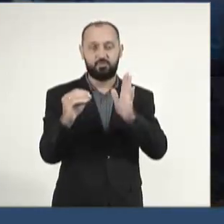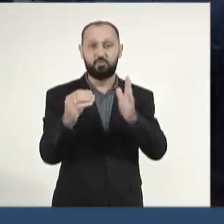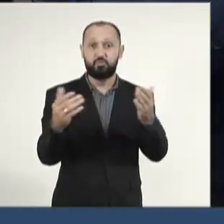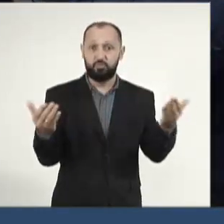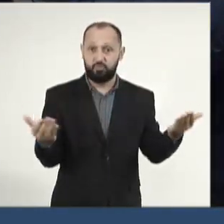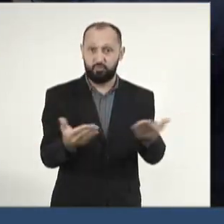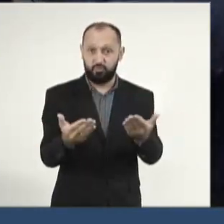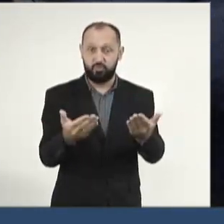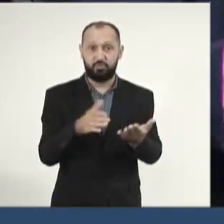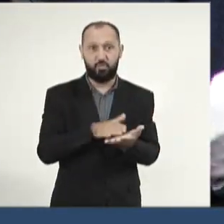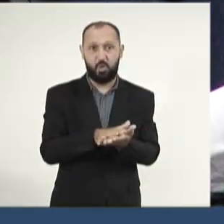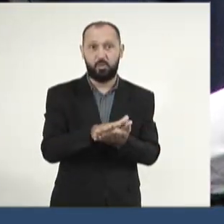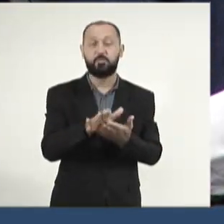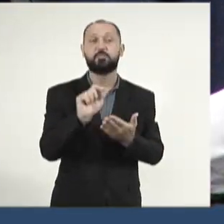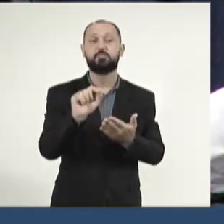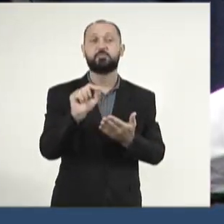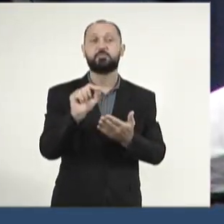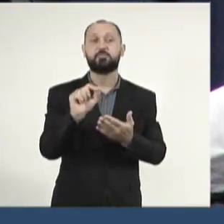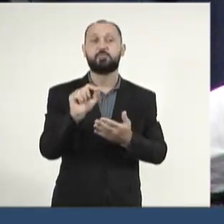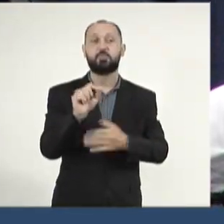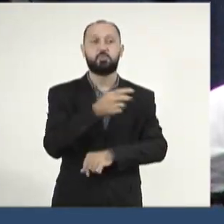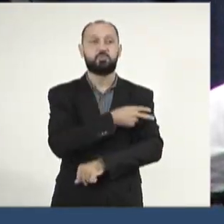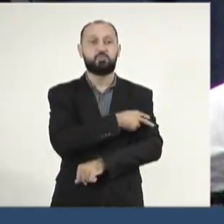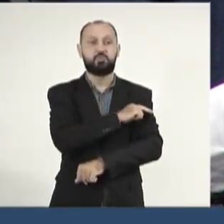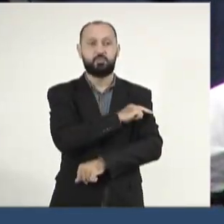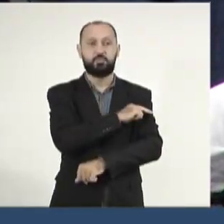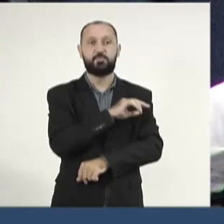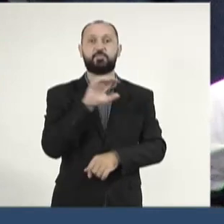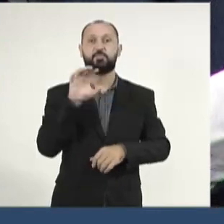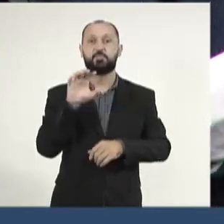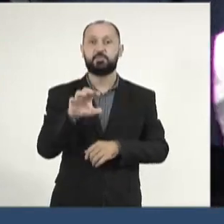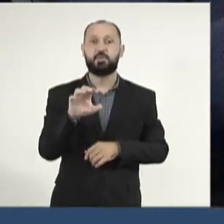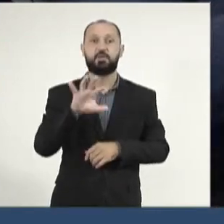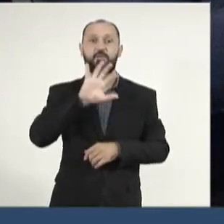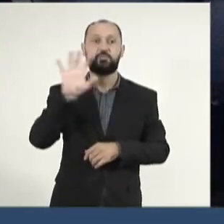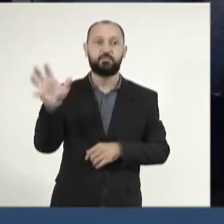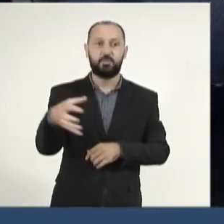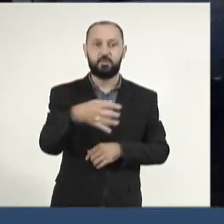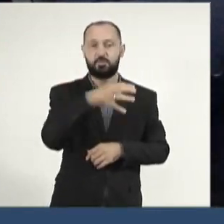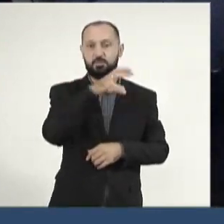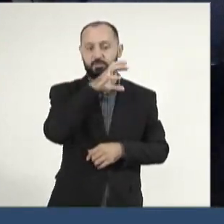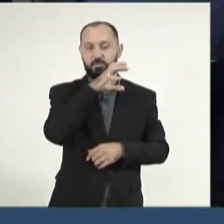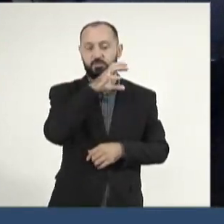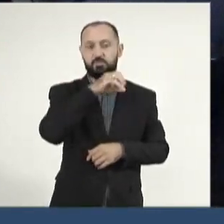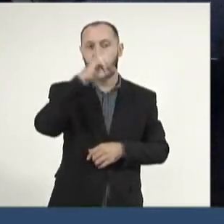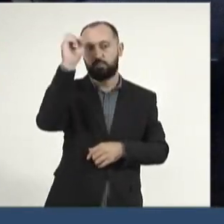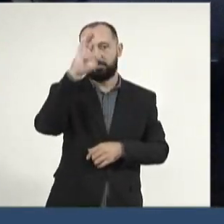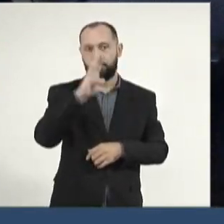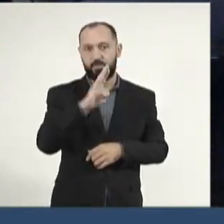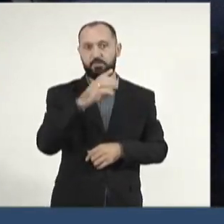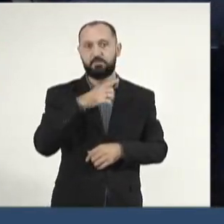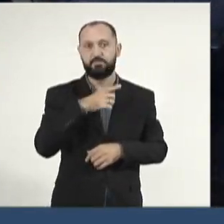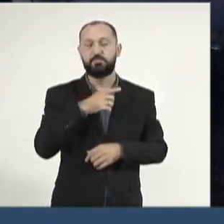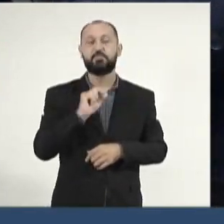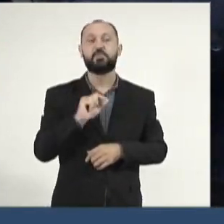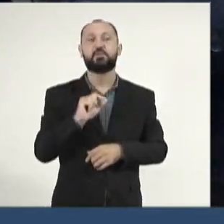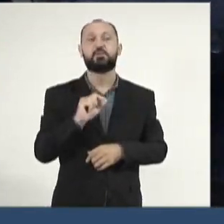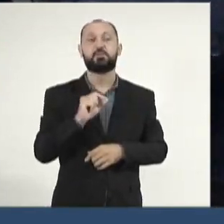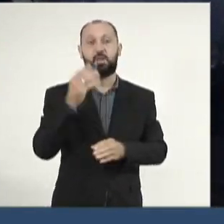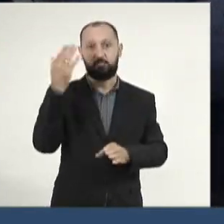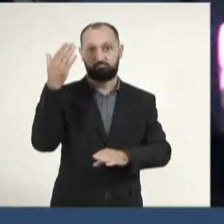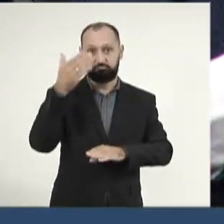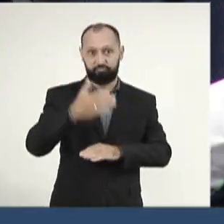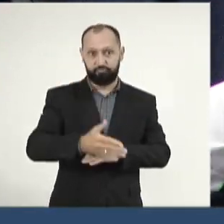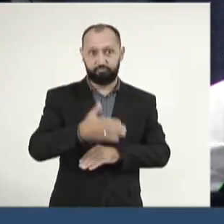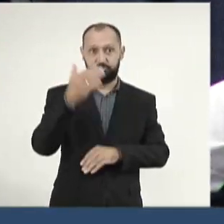hoje, o superintendente regional da Receita Federal do Brasil, alfândega da Receita Federal